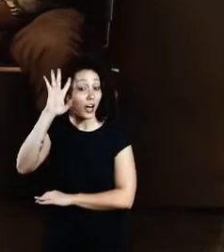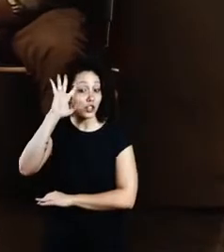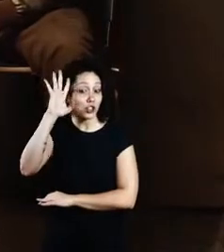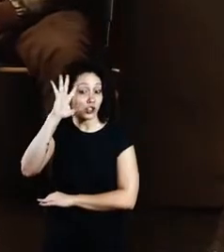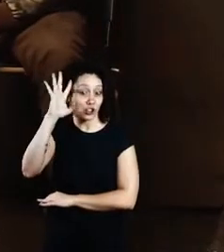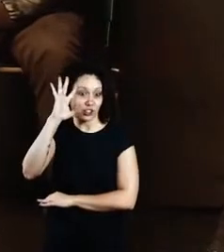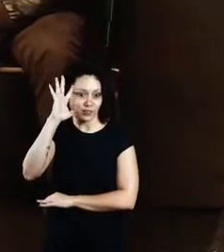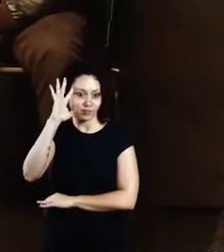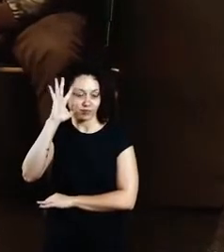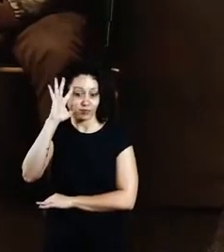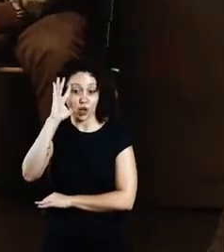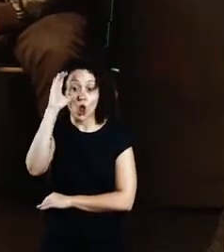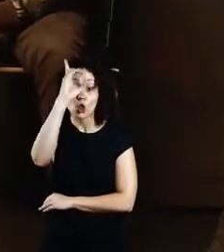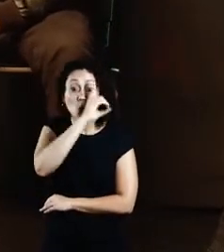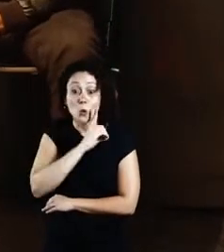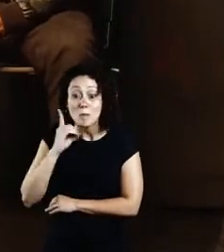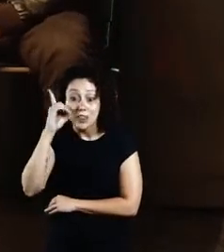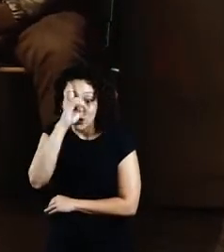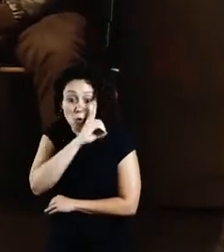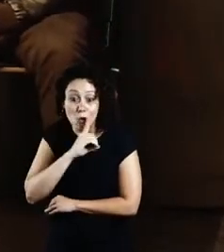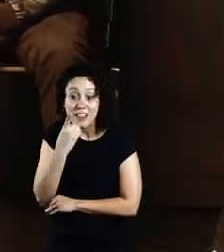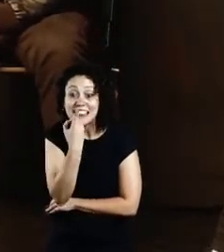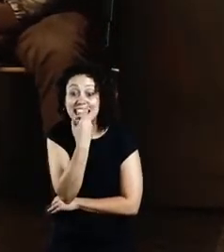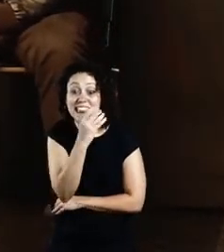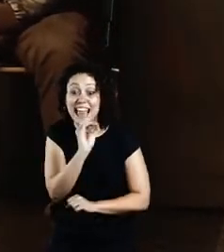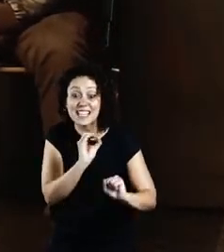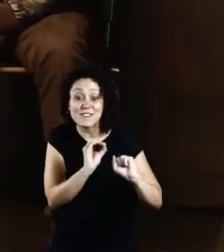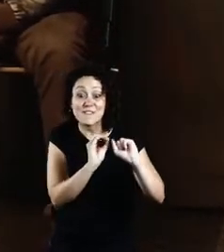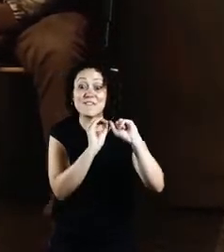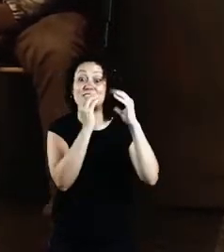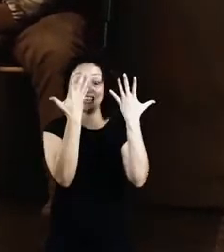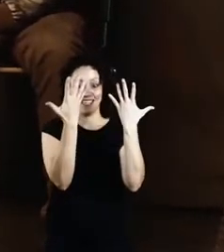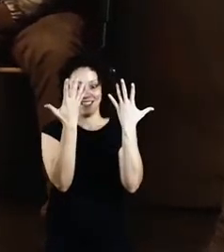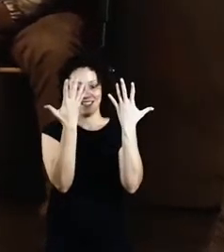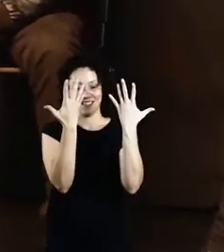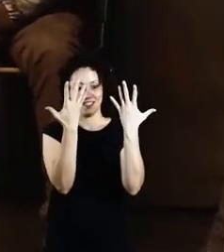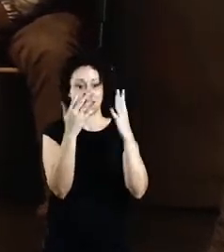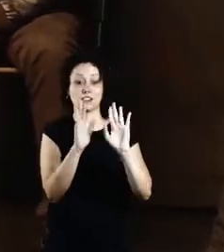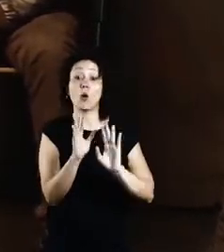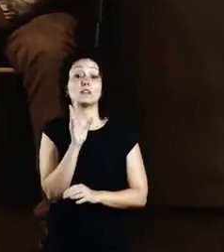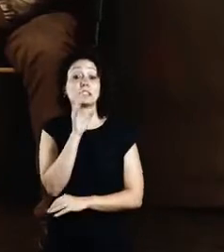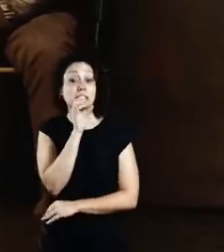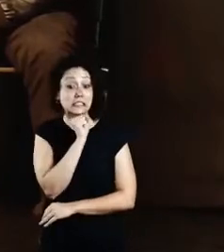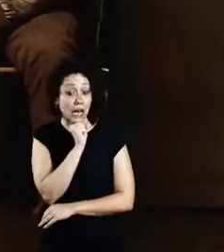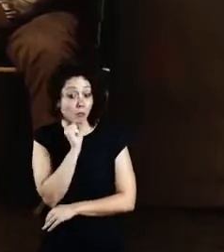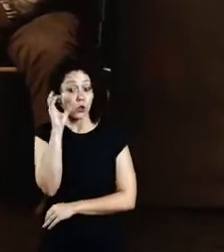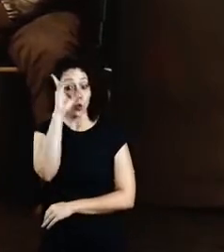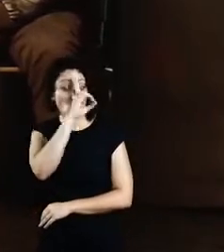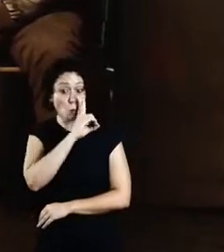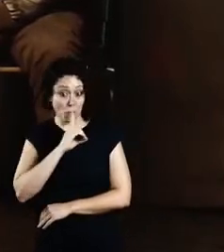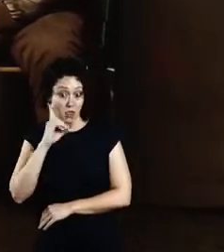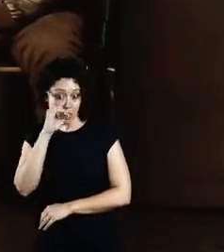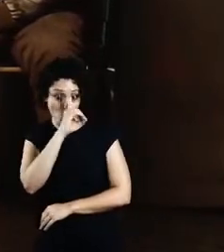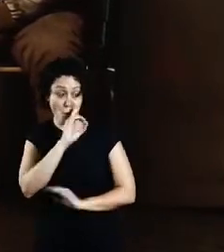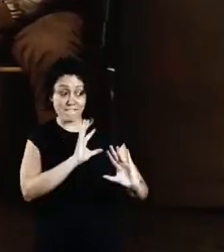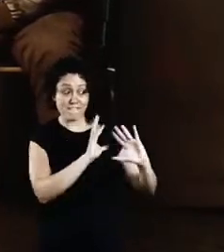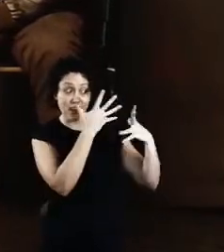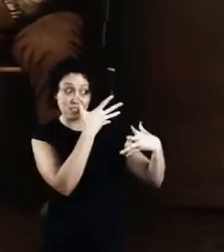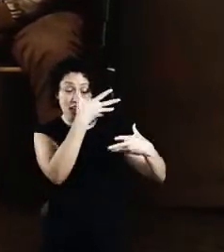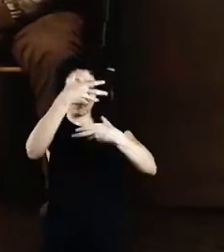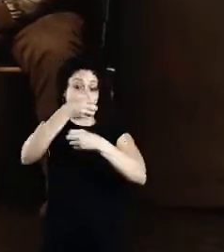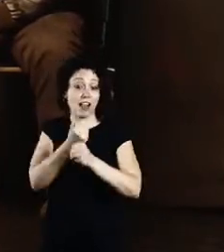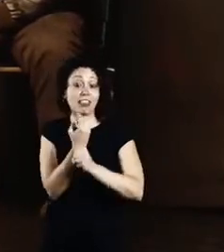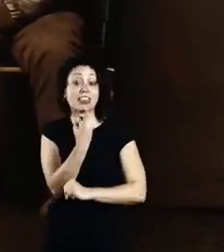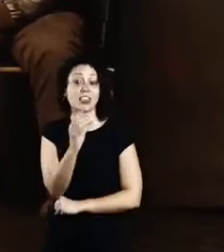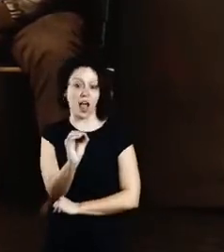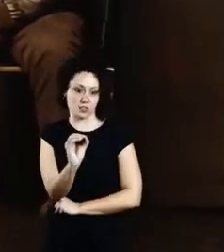10 bailes por domingo. Aos domingos, não, né? Não, 10 bailes por final de semana. Por final de semana. Todos os domingos...